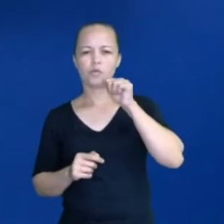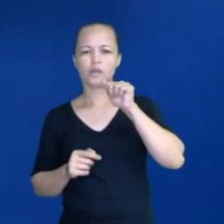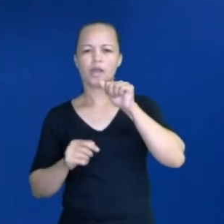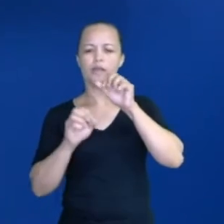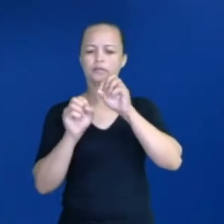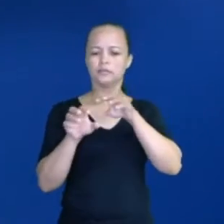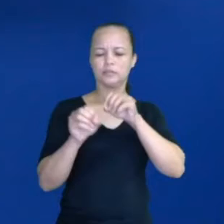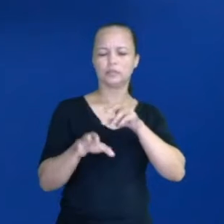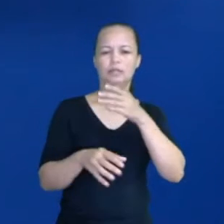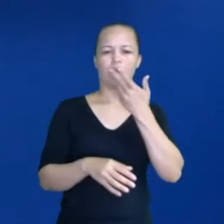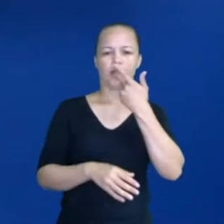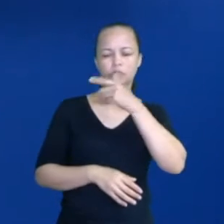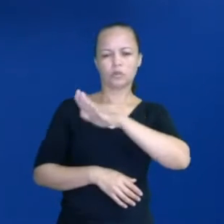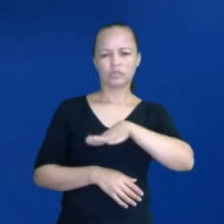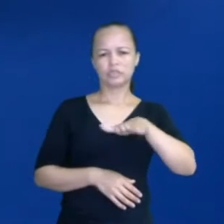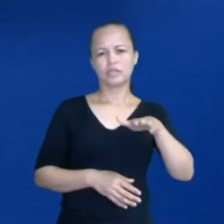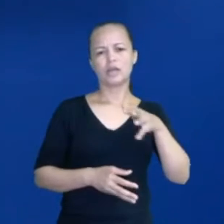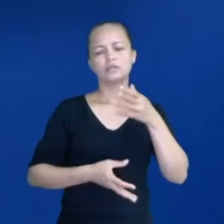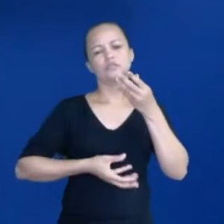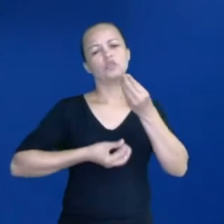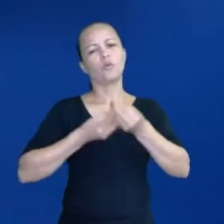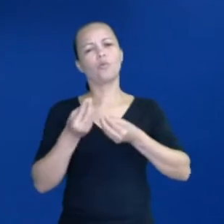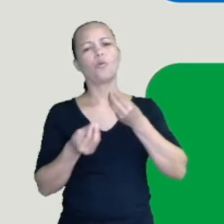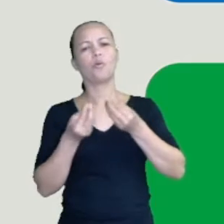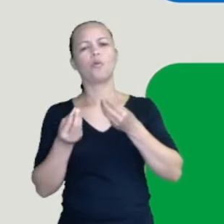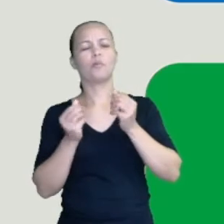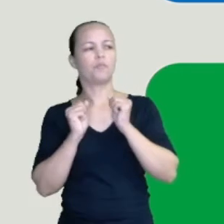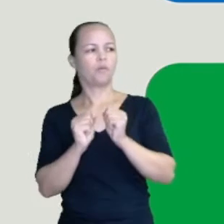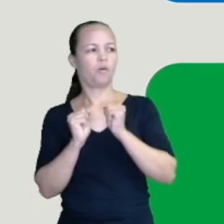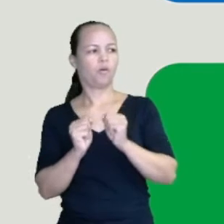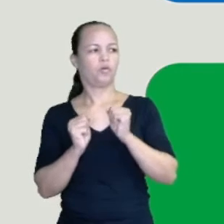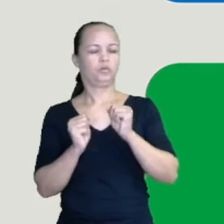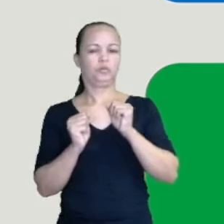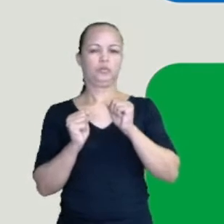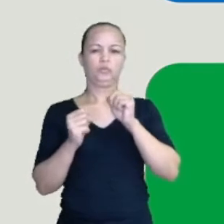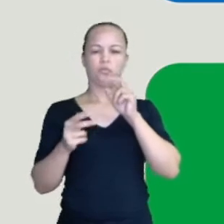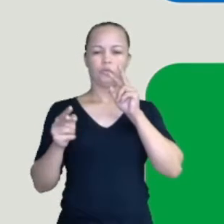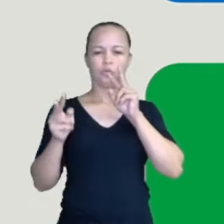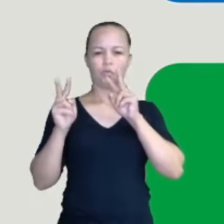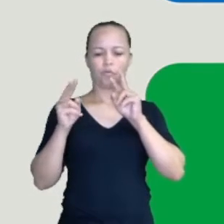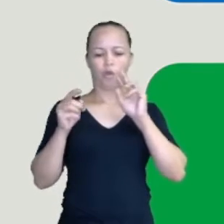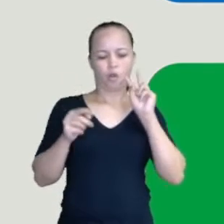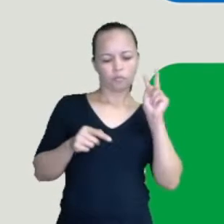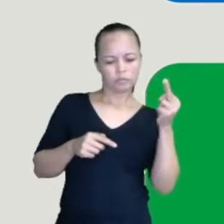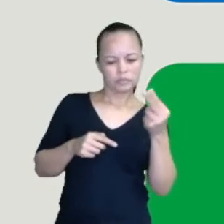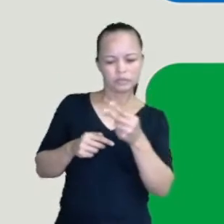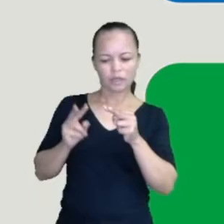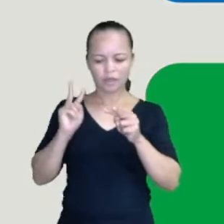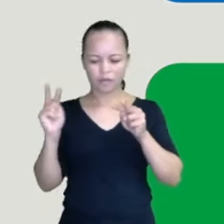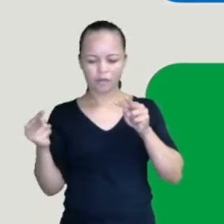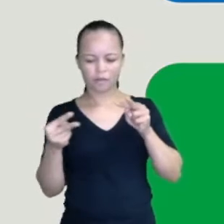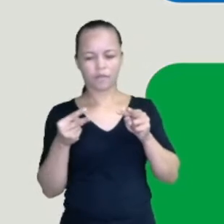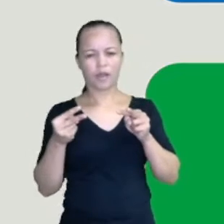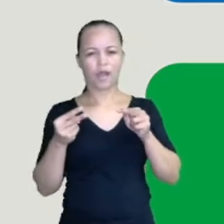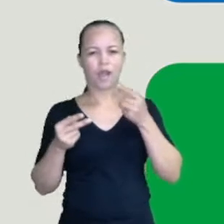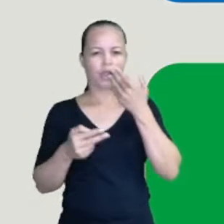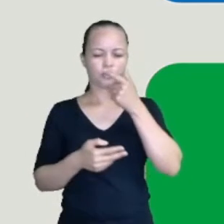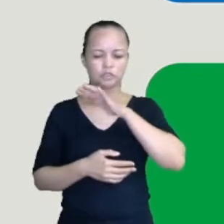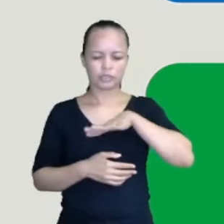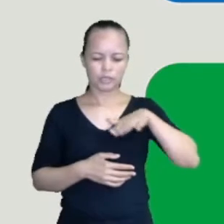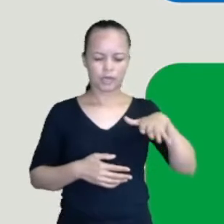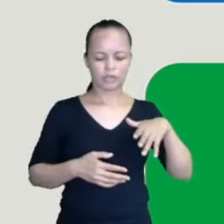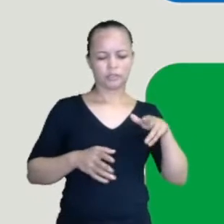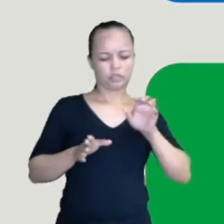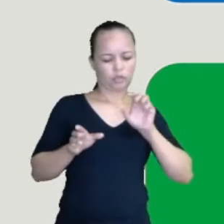crianças, né? Então, como eu posso localizar essas crianças ao redor dessa mulher? Ah, tem criança que está ao lado,